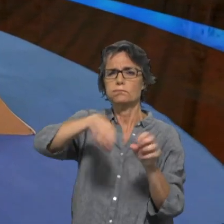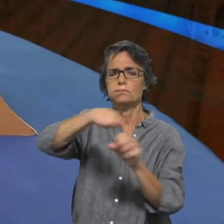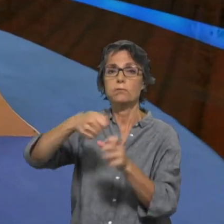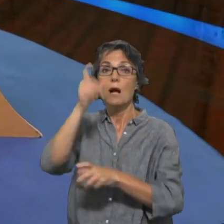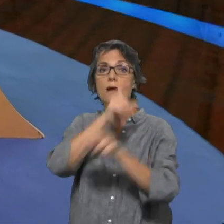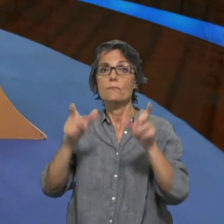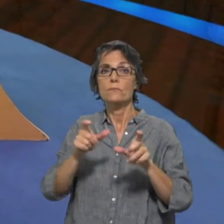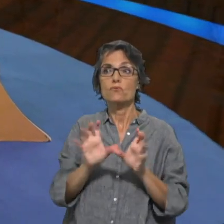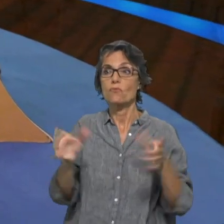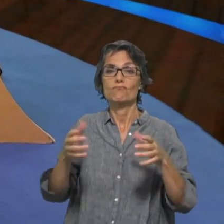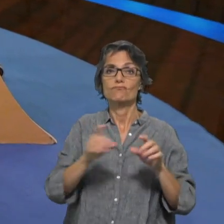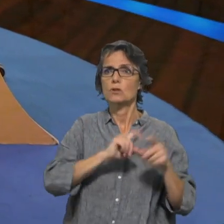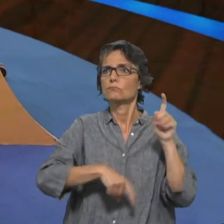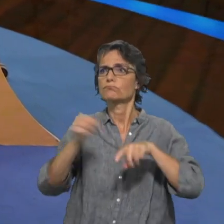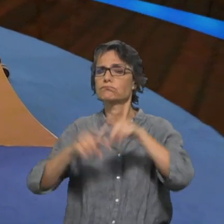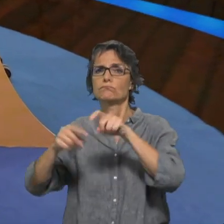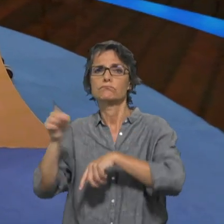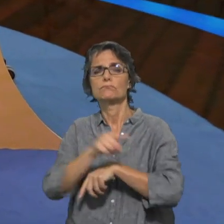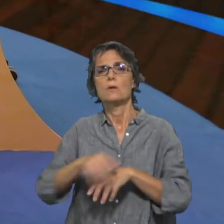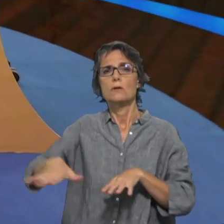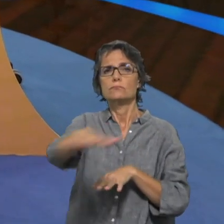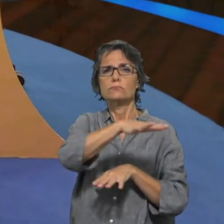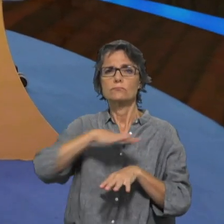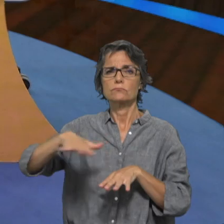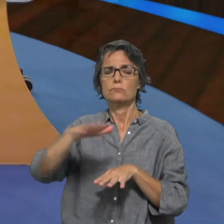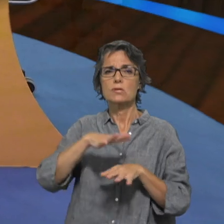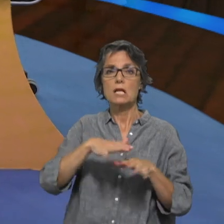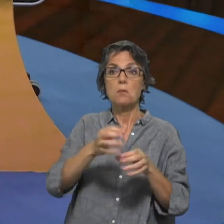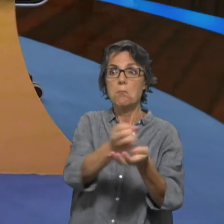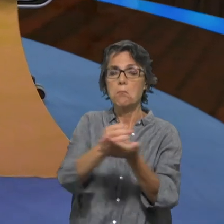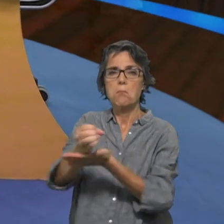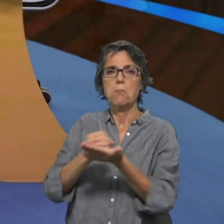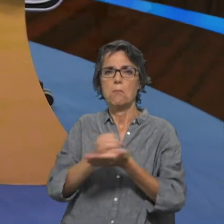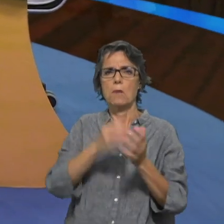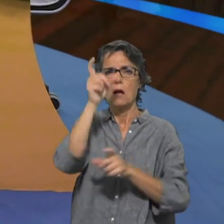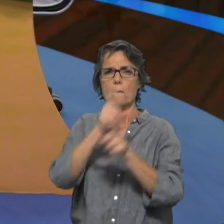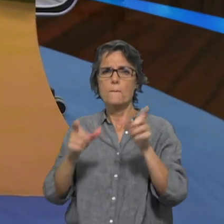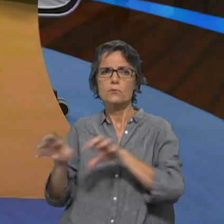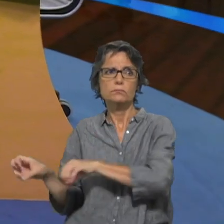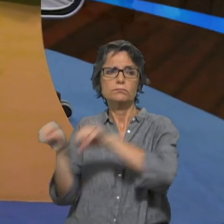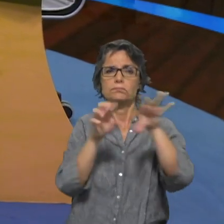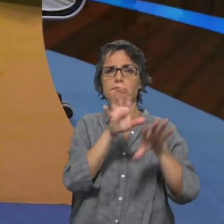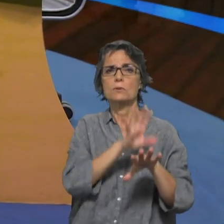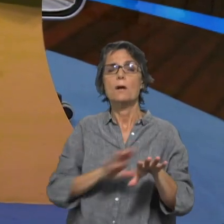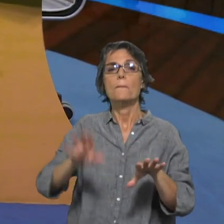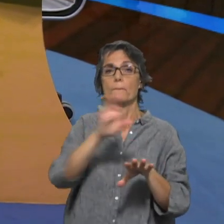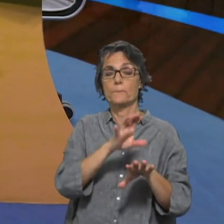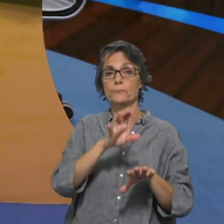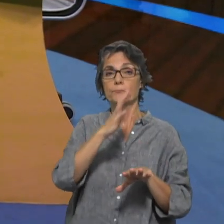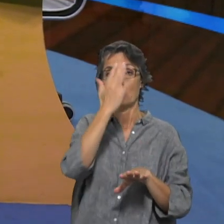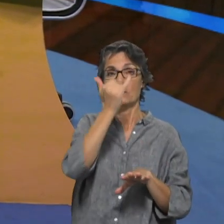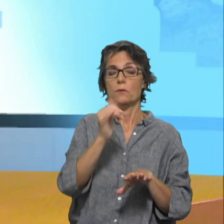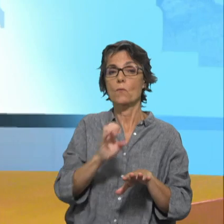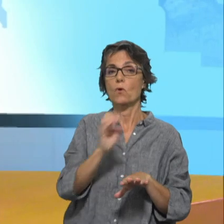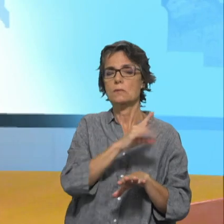era uma cidade praticamente deserta, muita gente que tinha sido levada para Timor Ocidental. E os jornalistas estavam concentrados no